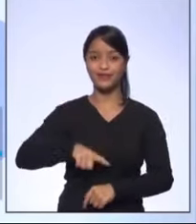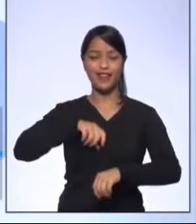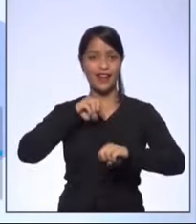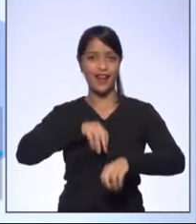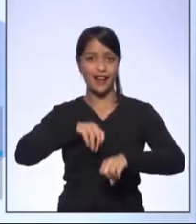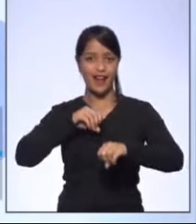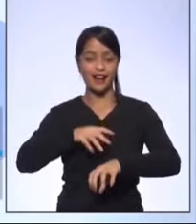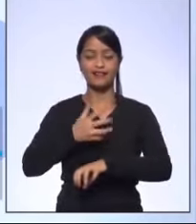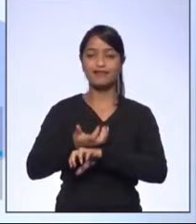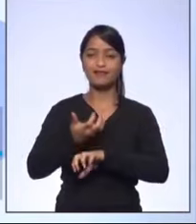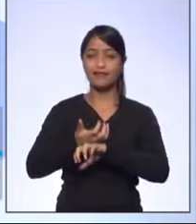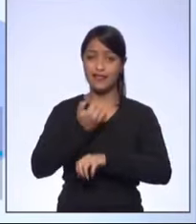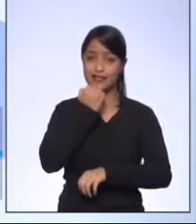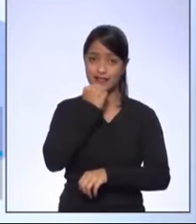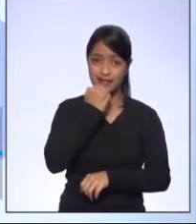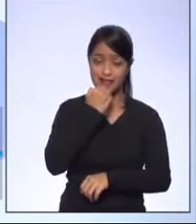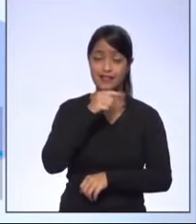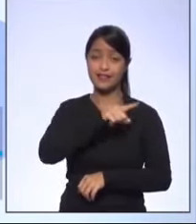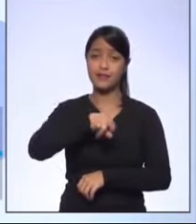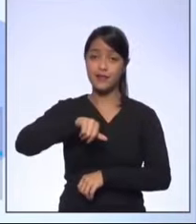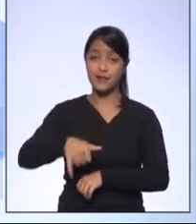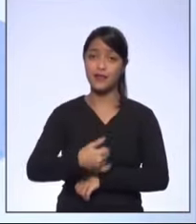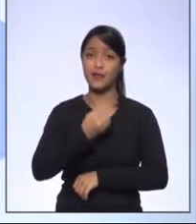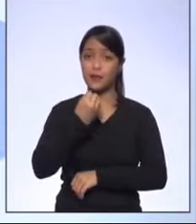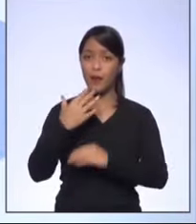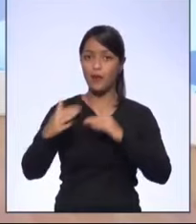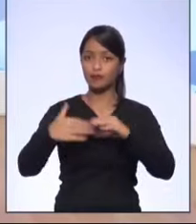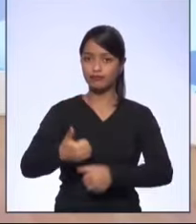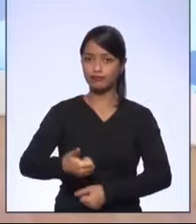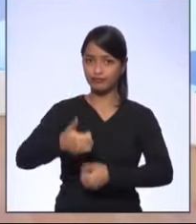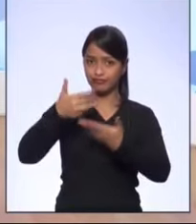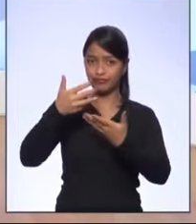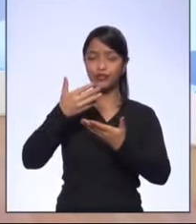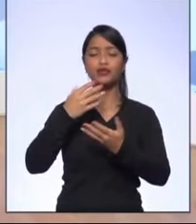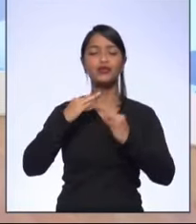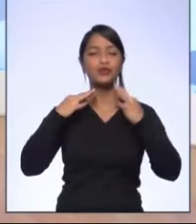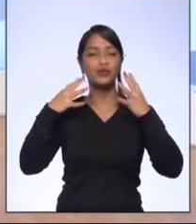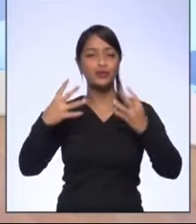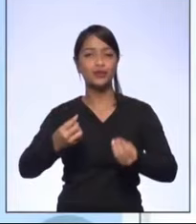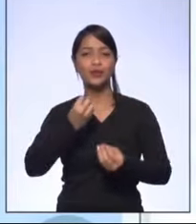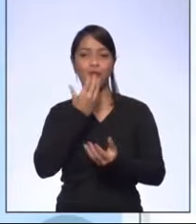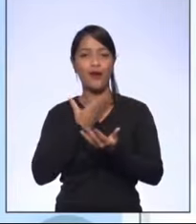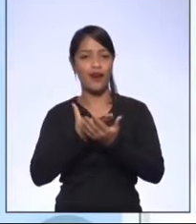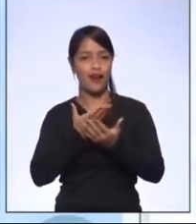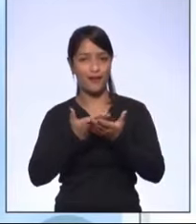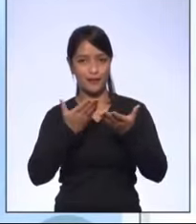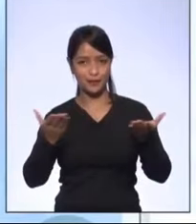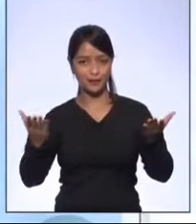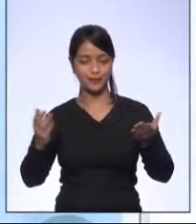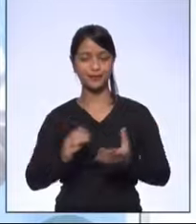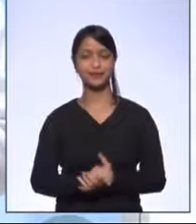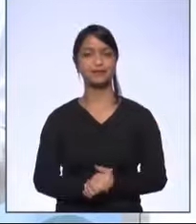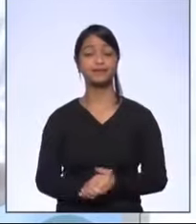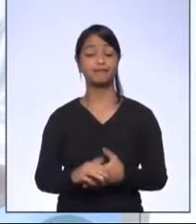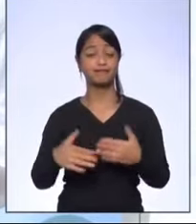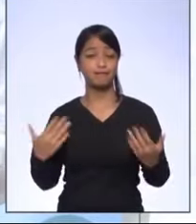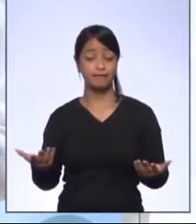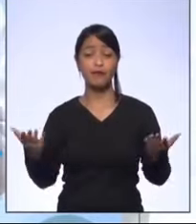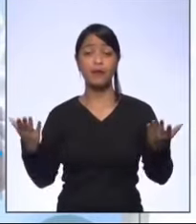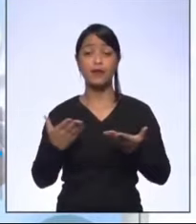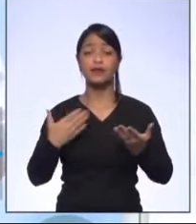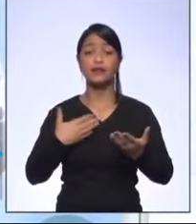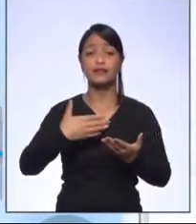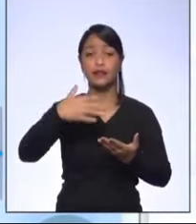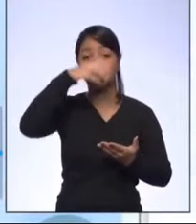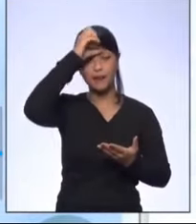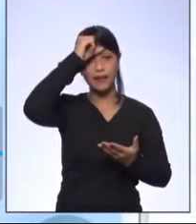bom uso do chat e uma boa aula a todos. Bom, as habilidades que nós vamos trabalhar